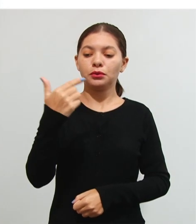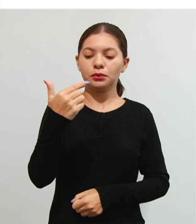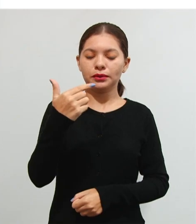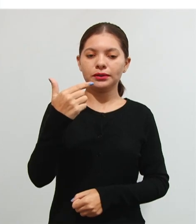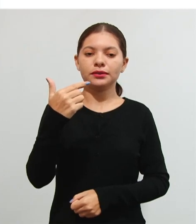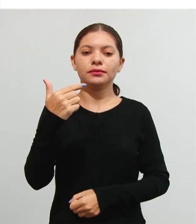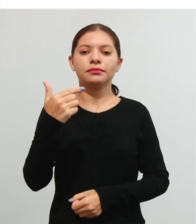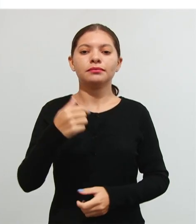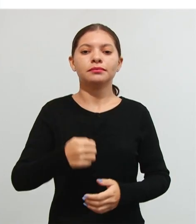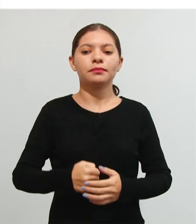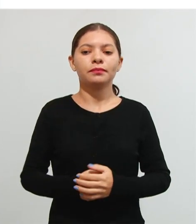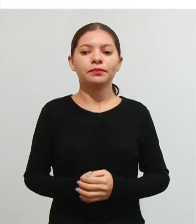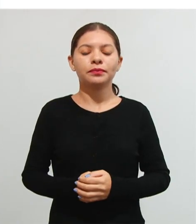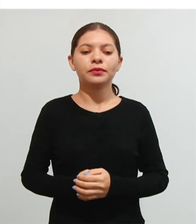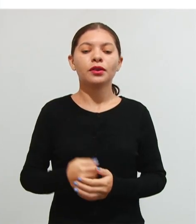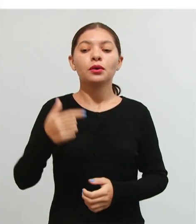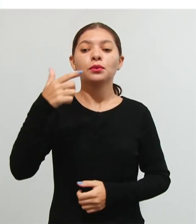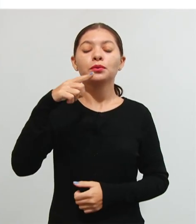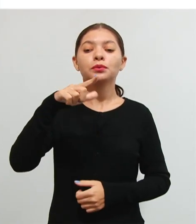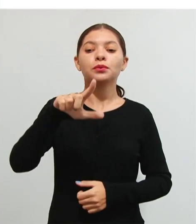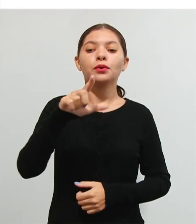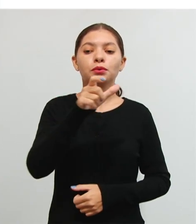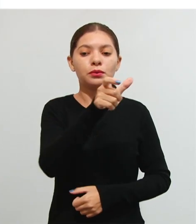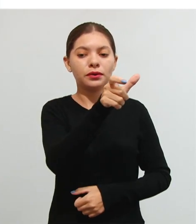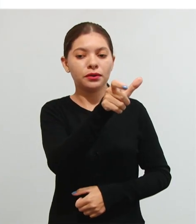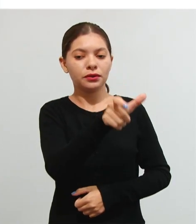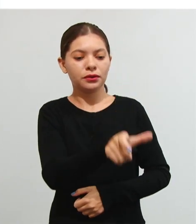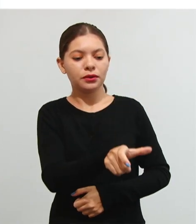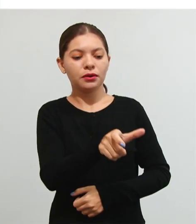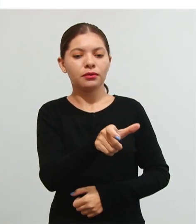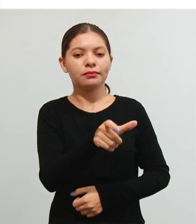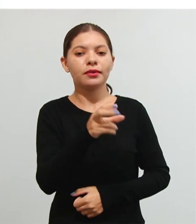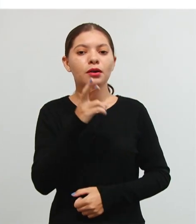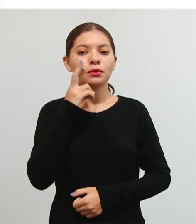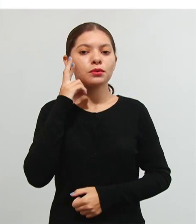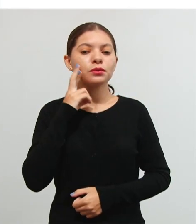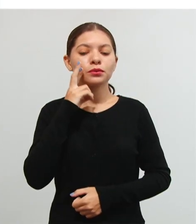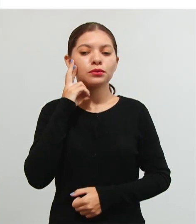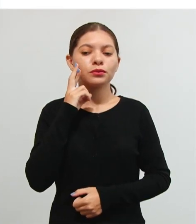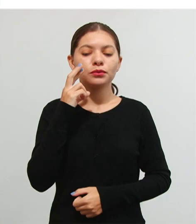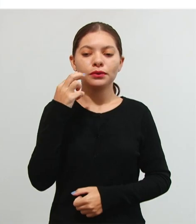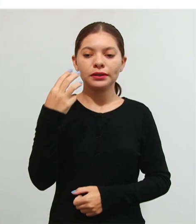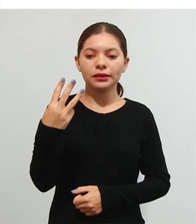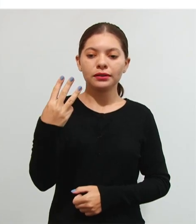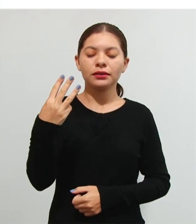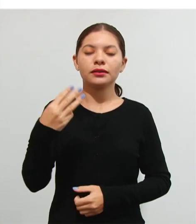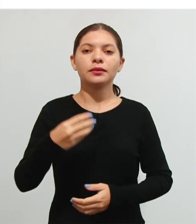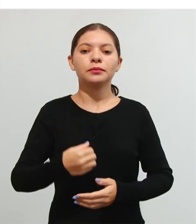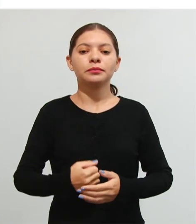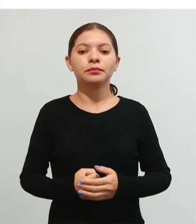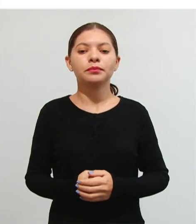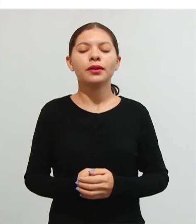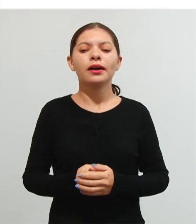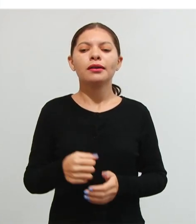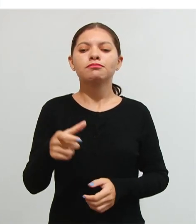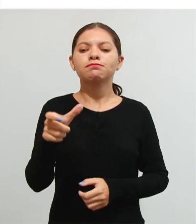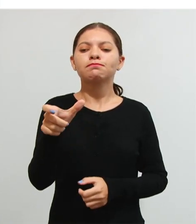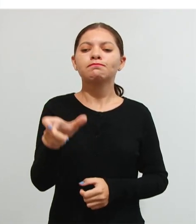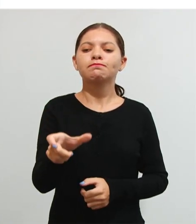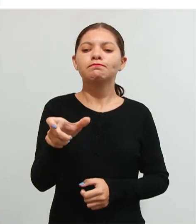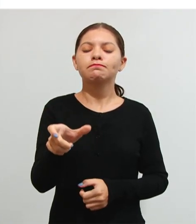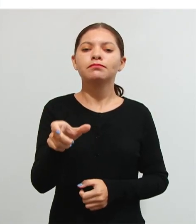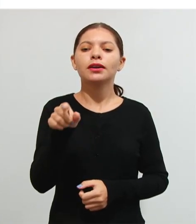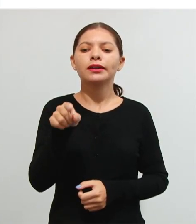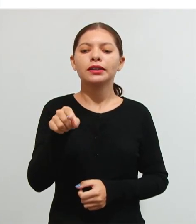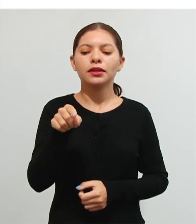nível moderado. No nível 3, o nível severo, considerado severo, esse indivíduo ele requer intenso